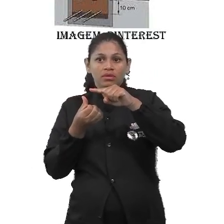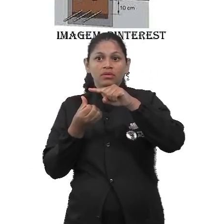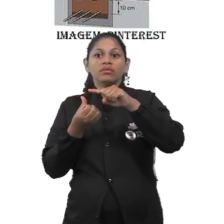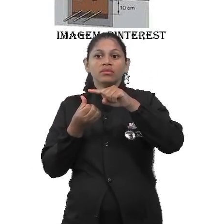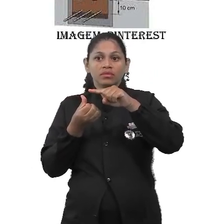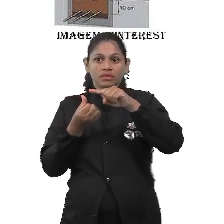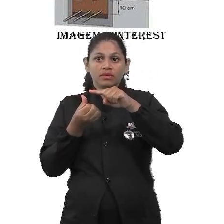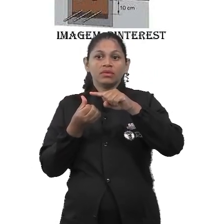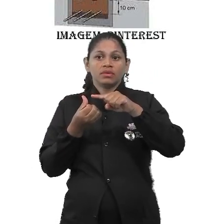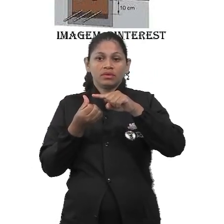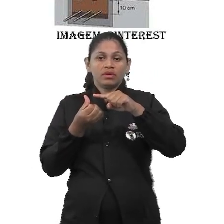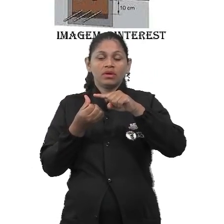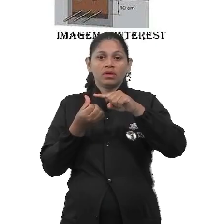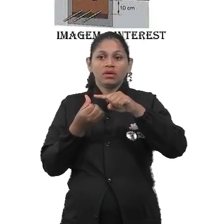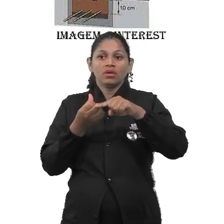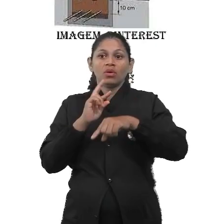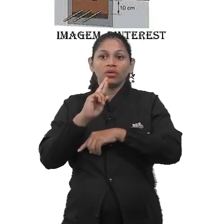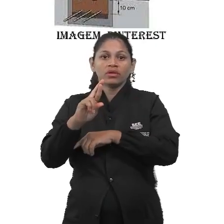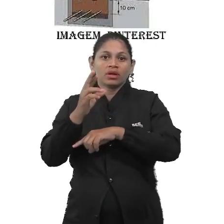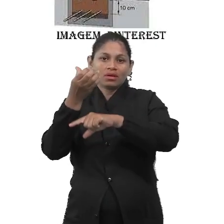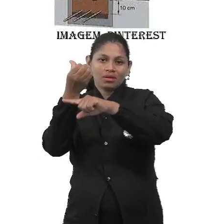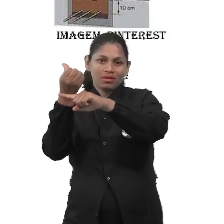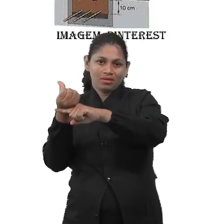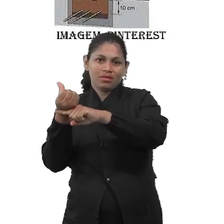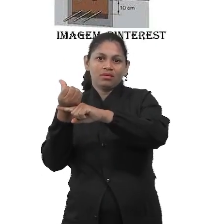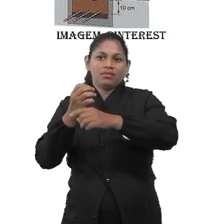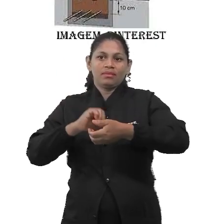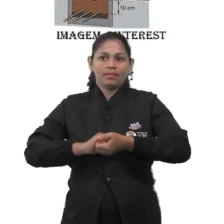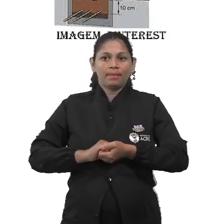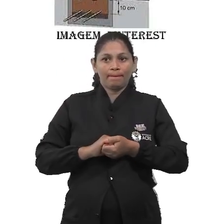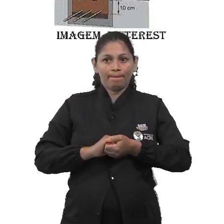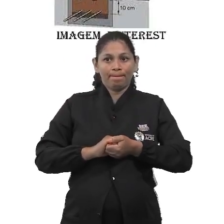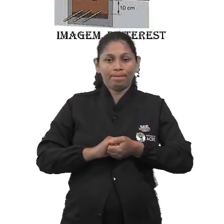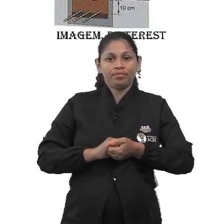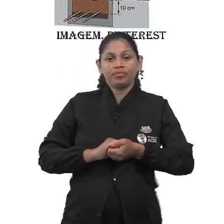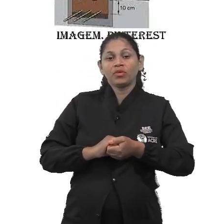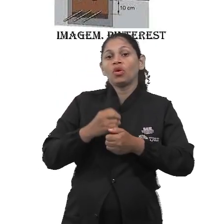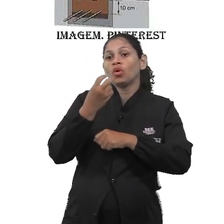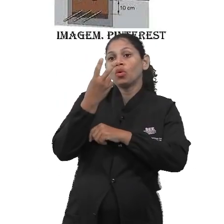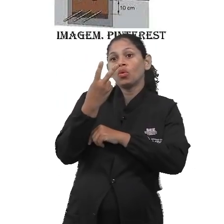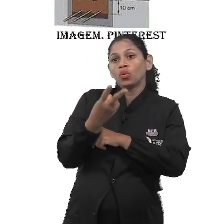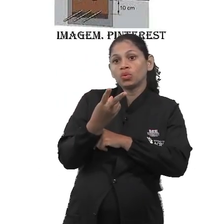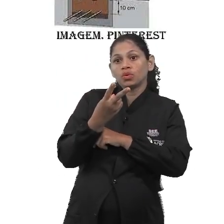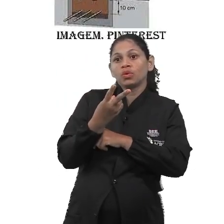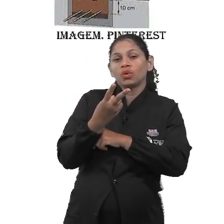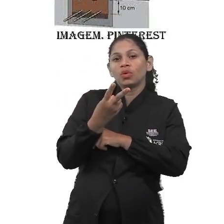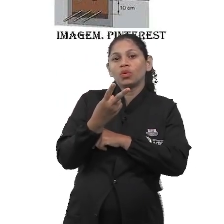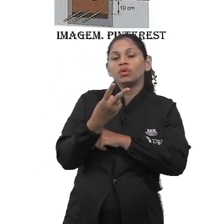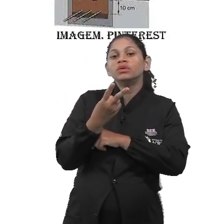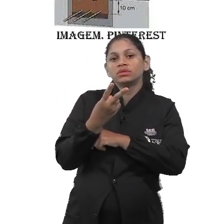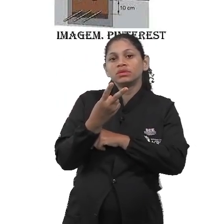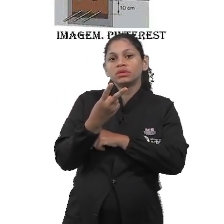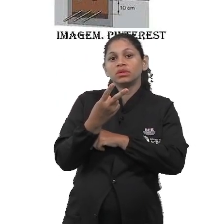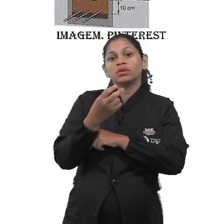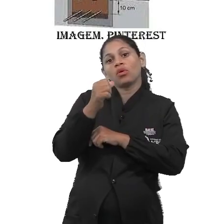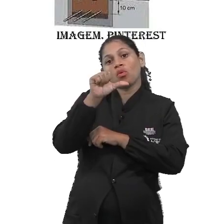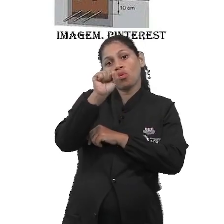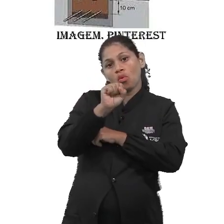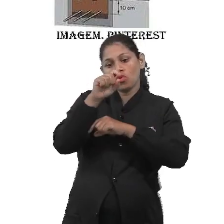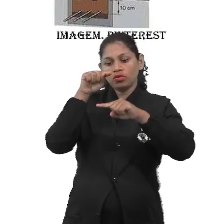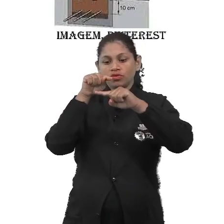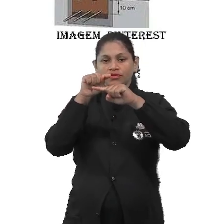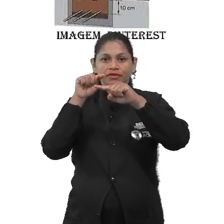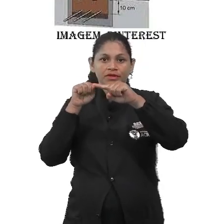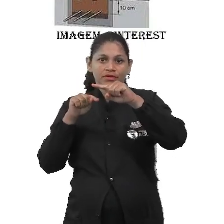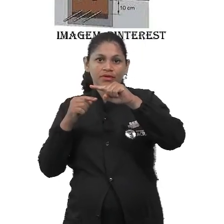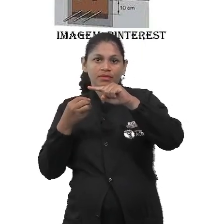36 dividido por 6, ó, sobra 6, ó. Posso pegar esse 2 com esse 8, simplificar de novo, tá vendo? Ó? Em cima